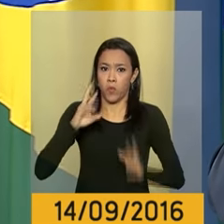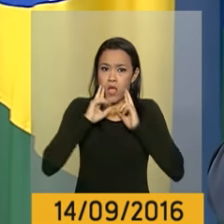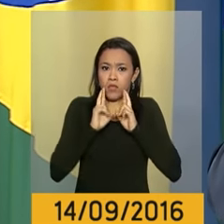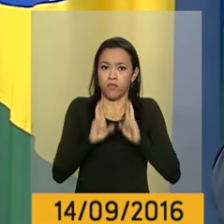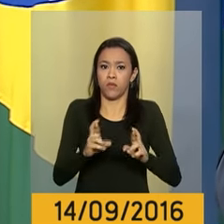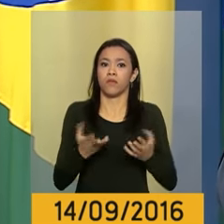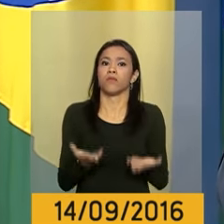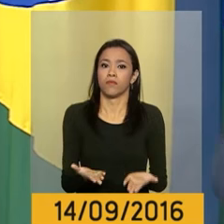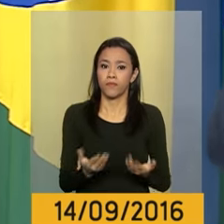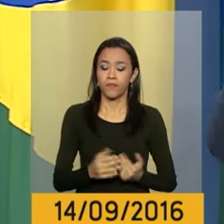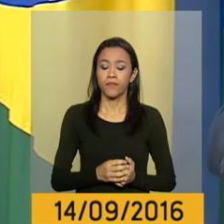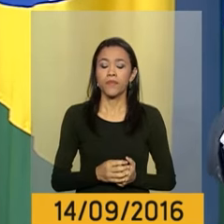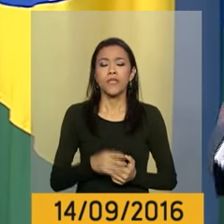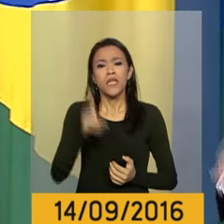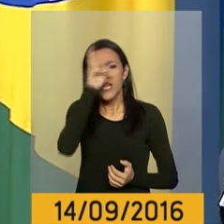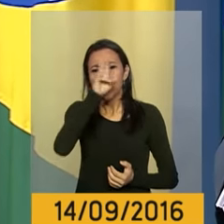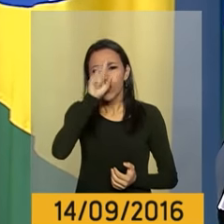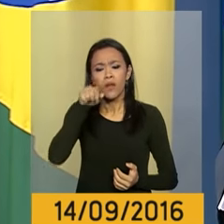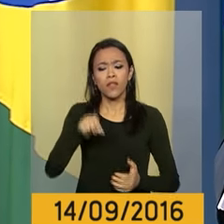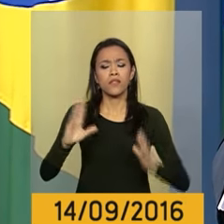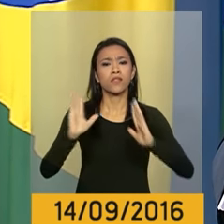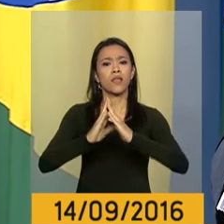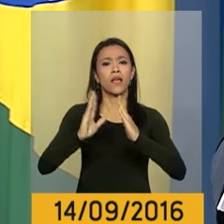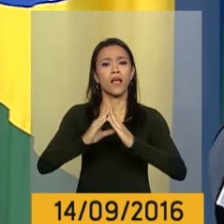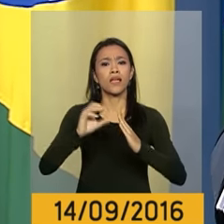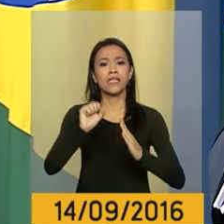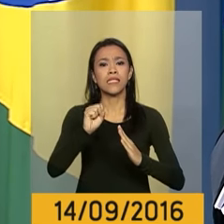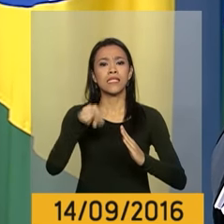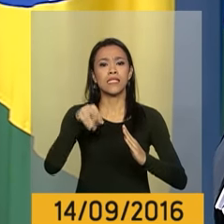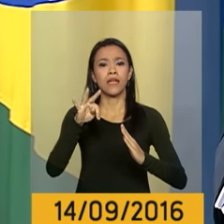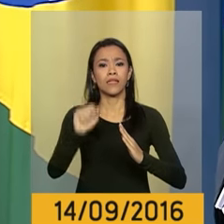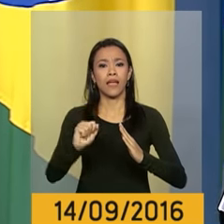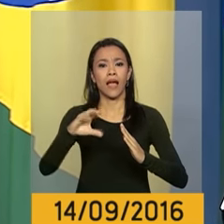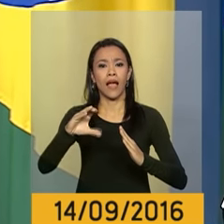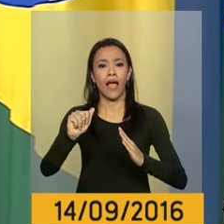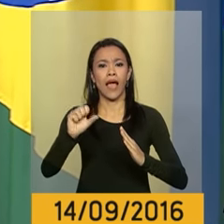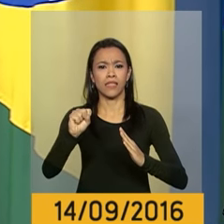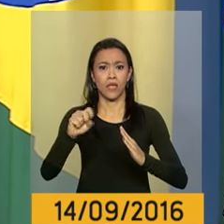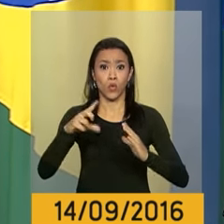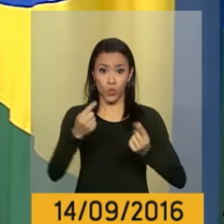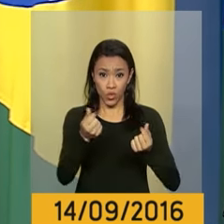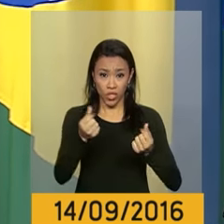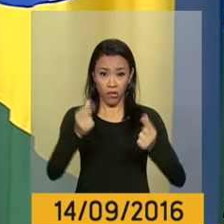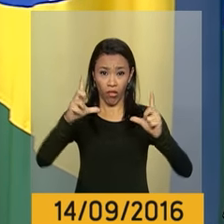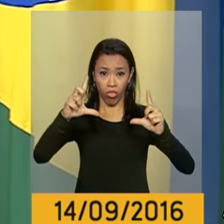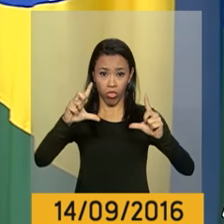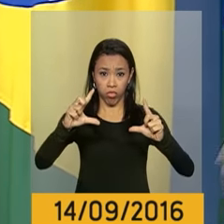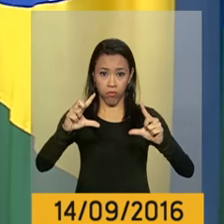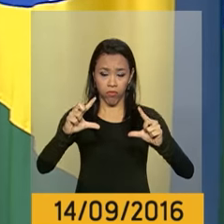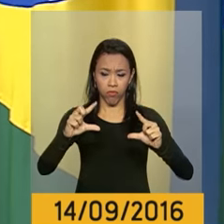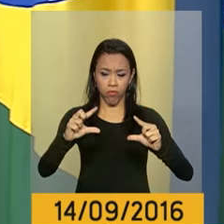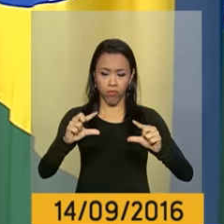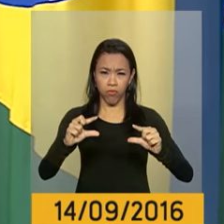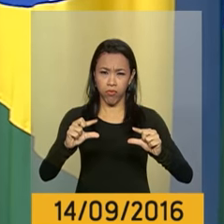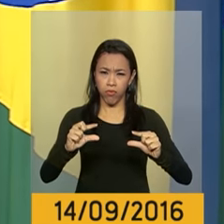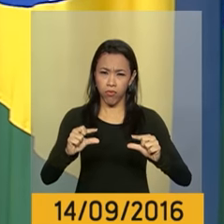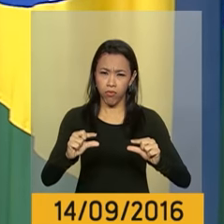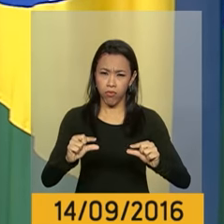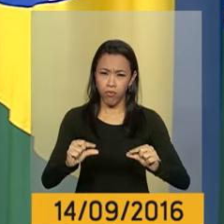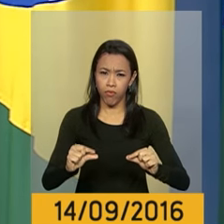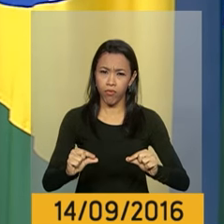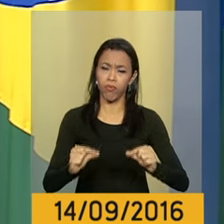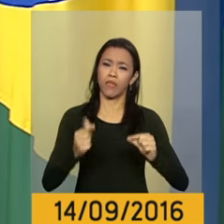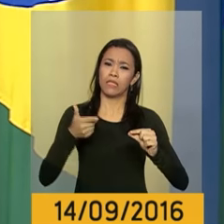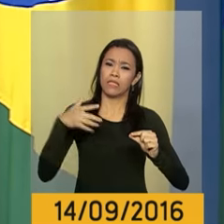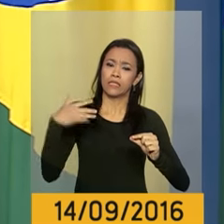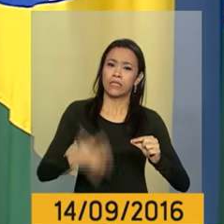senhor sabe que a história da Santa Casa foi caindo os recursos com dificuldades, as cobranças de tributos